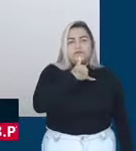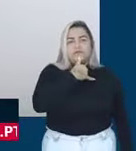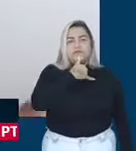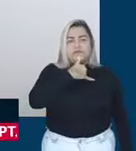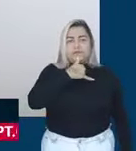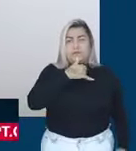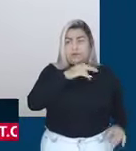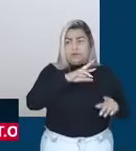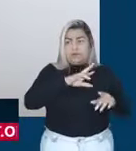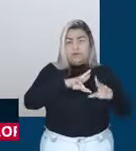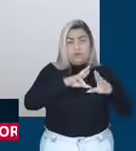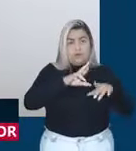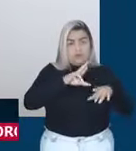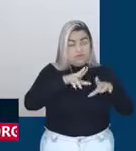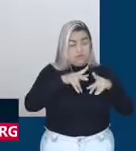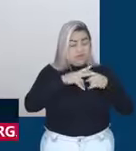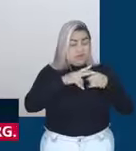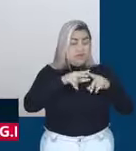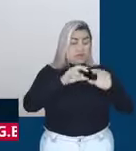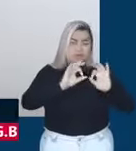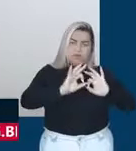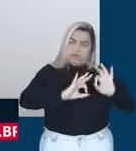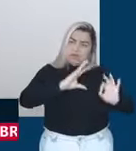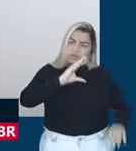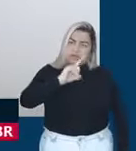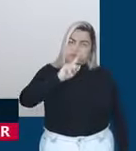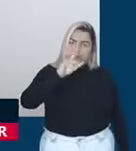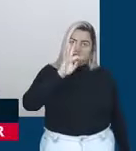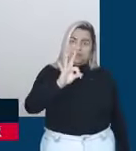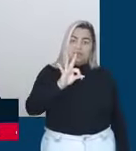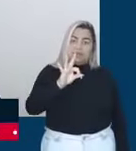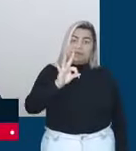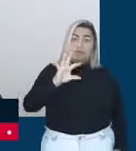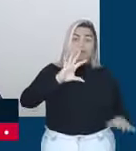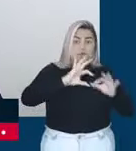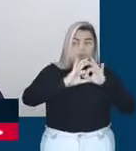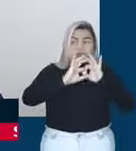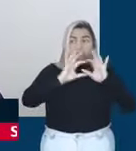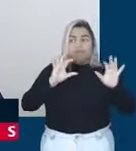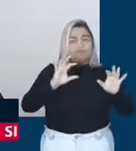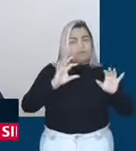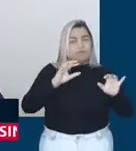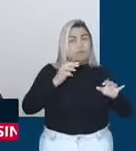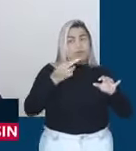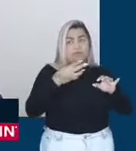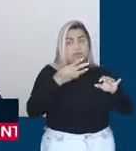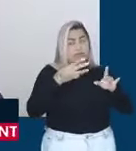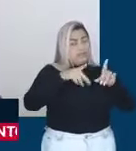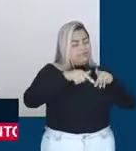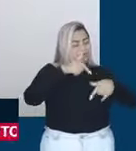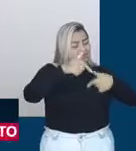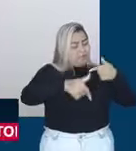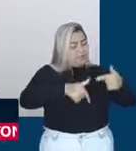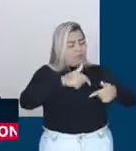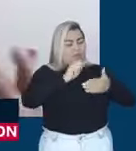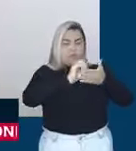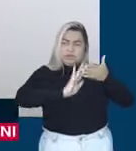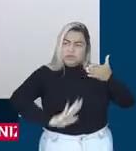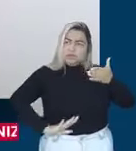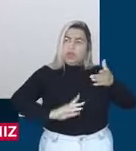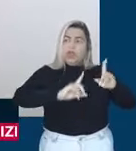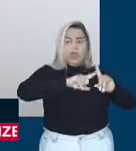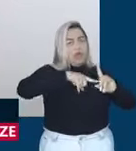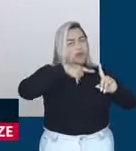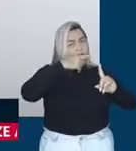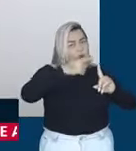da reforma que eles fizeram na CLT, permitindo a terceirização da atividade fim, começou a multiplicar o